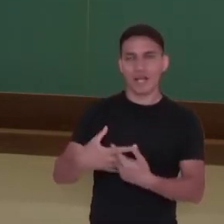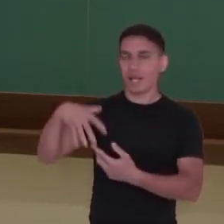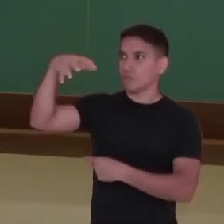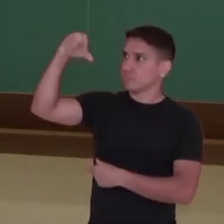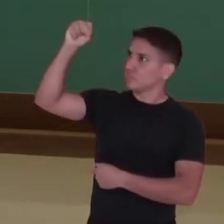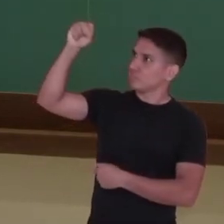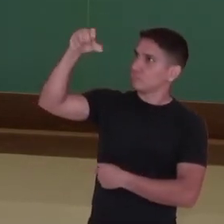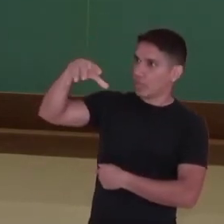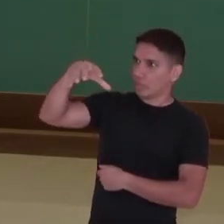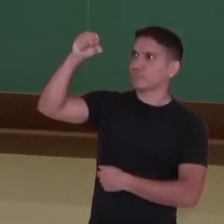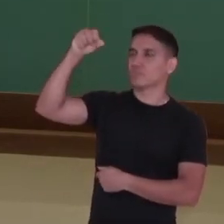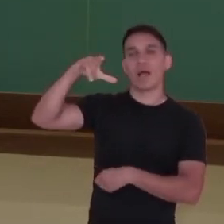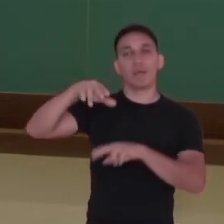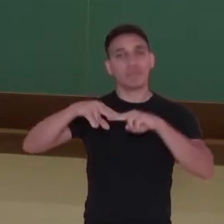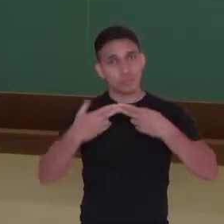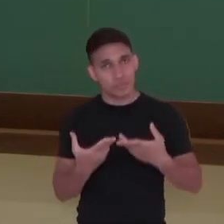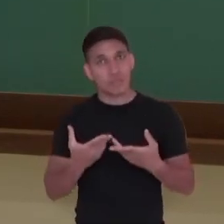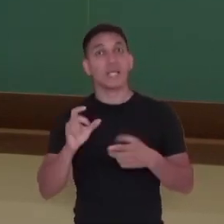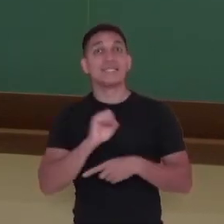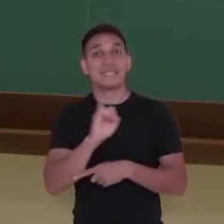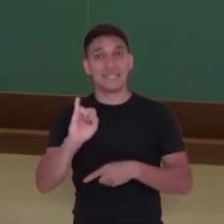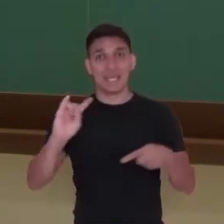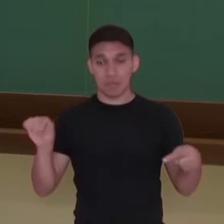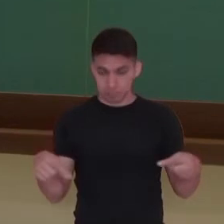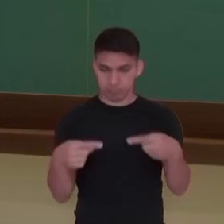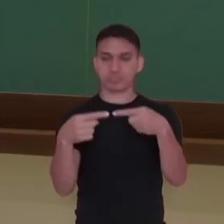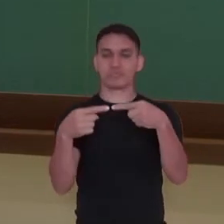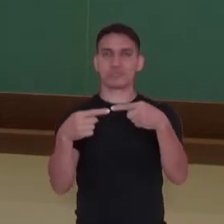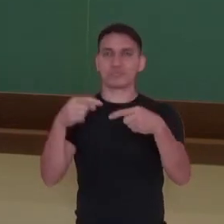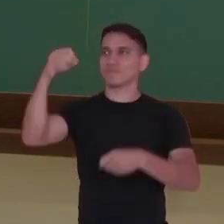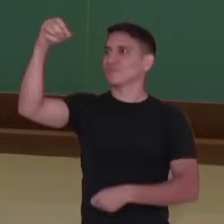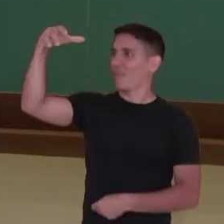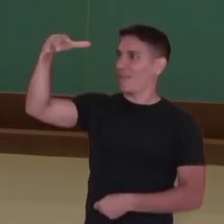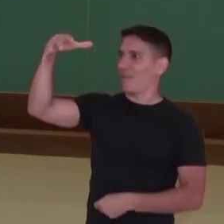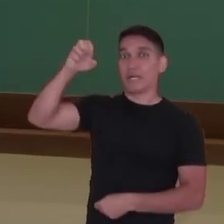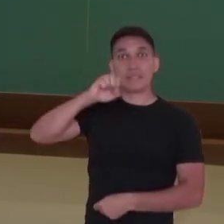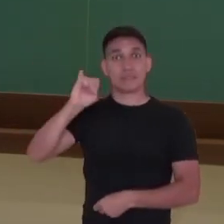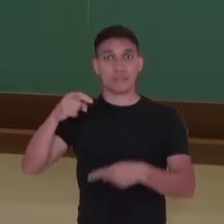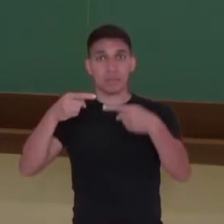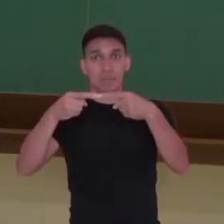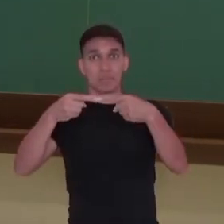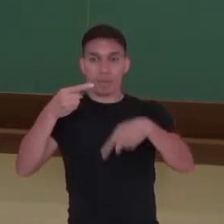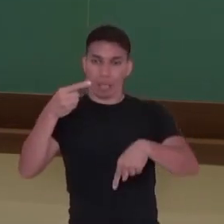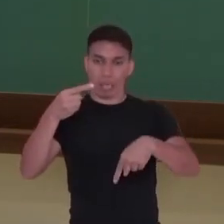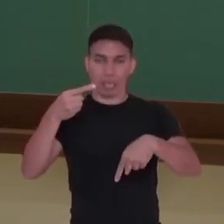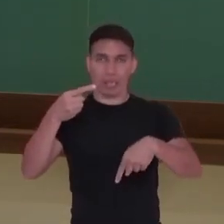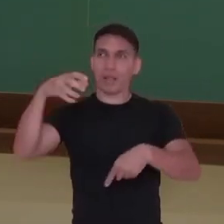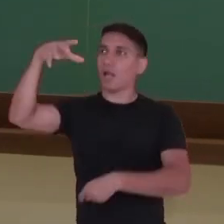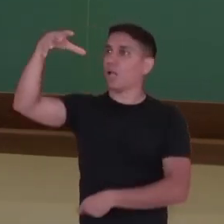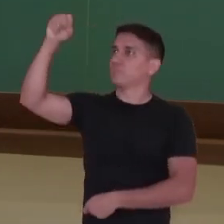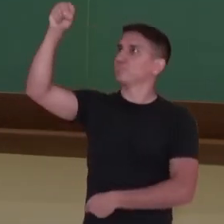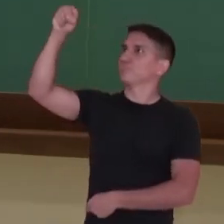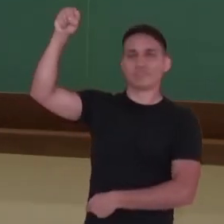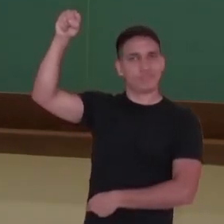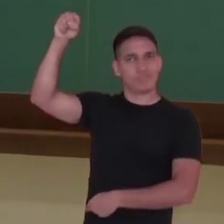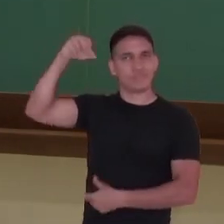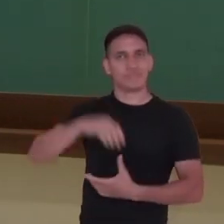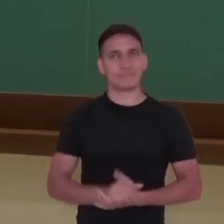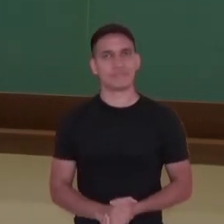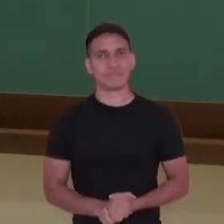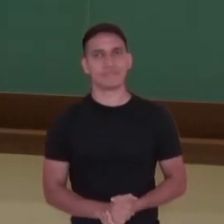ou ela apaga. Circuito fechado, lâmpada acesa. Circuito aberto, lâmpada